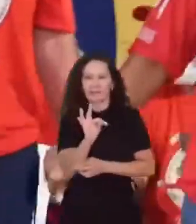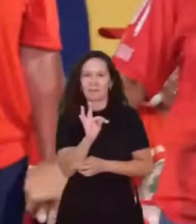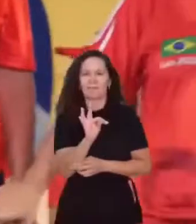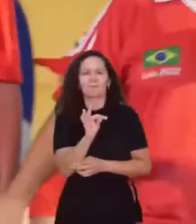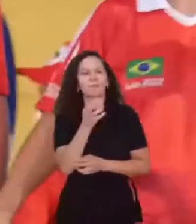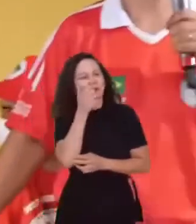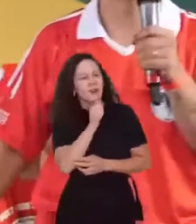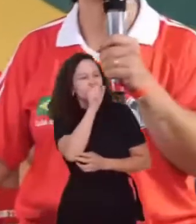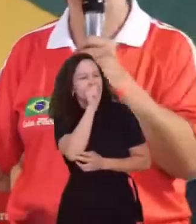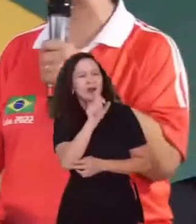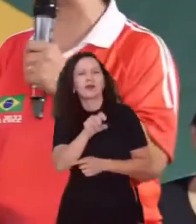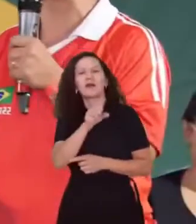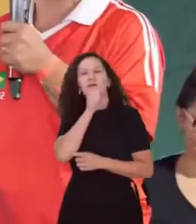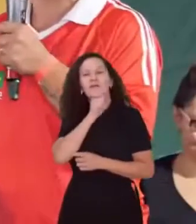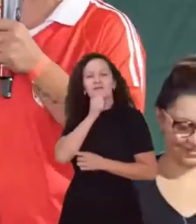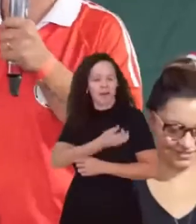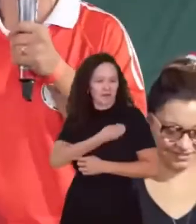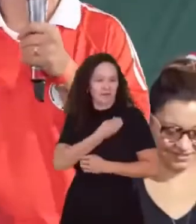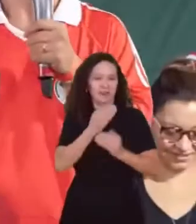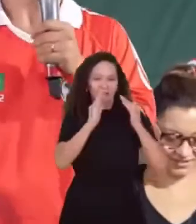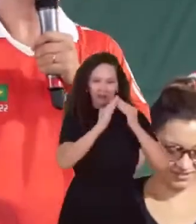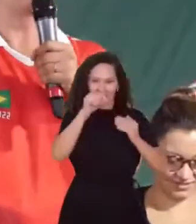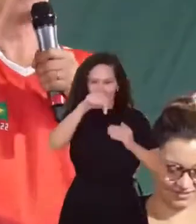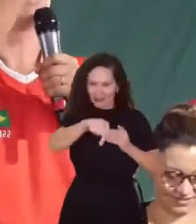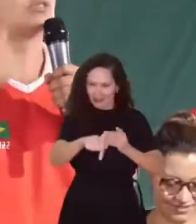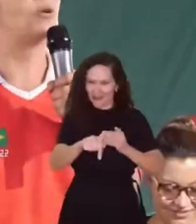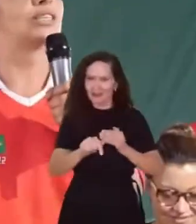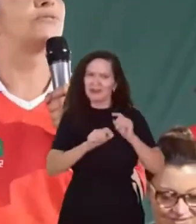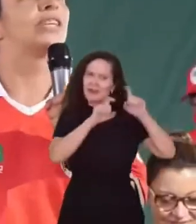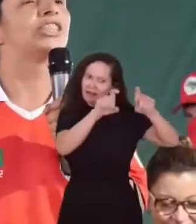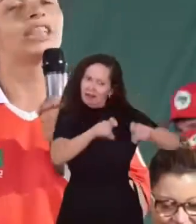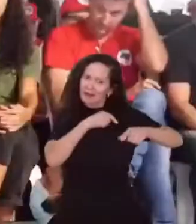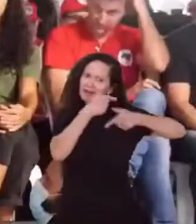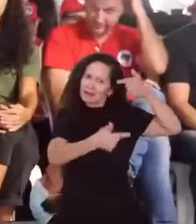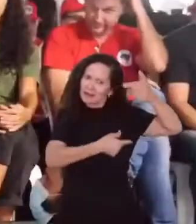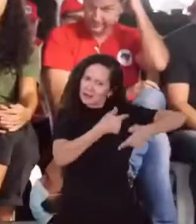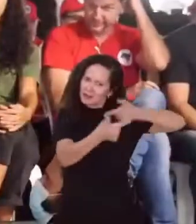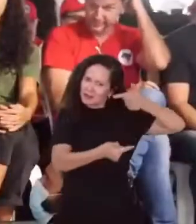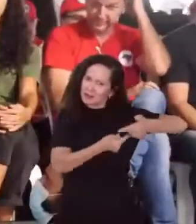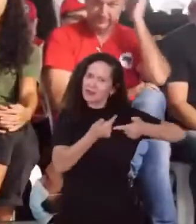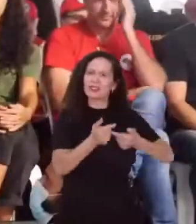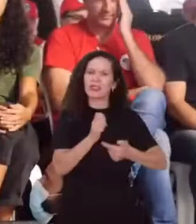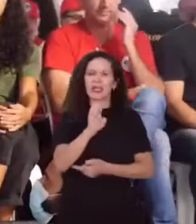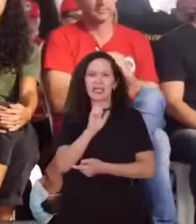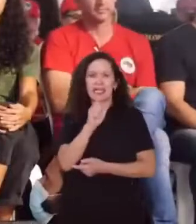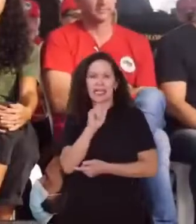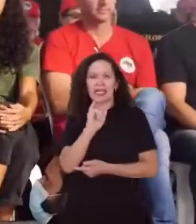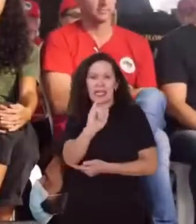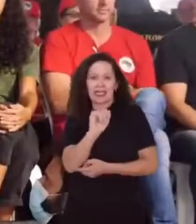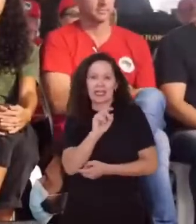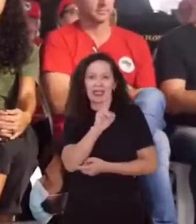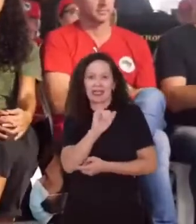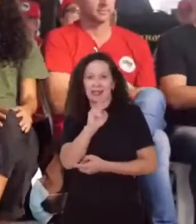moradora aqui, camponesa do assentamento Ele Vive, para fazer as boas-vindas. Gente, vamos receber ela com muito carinho.